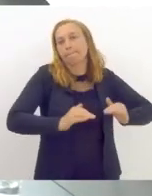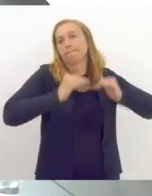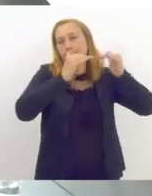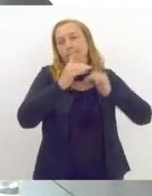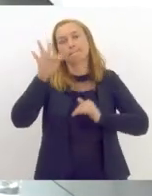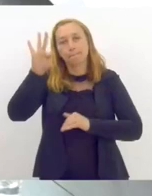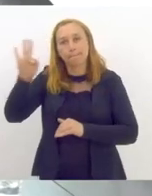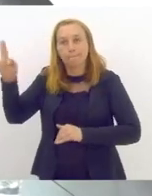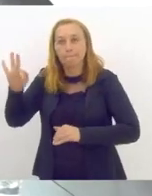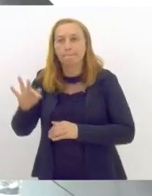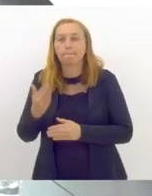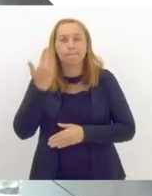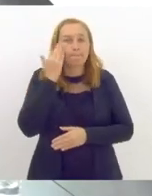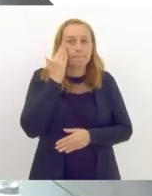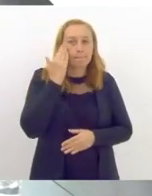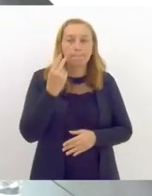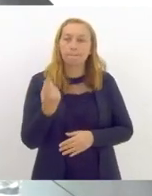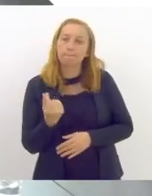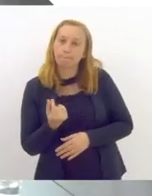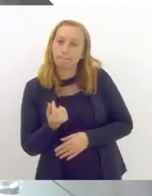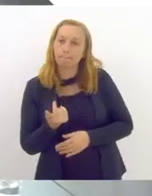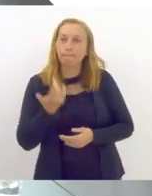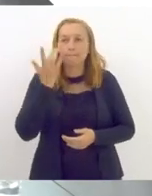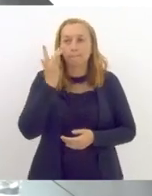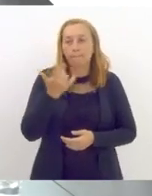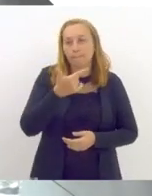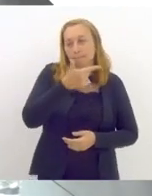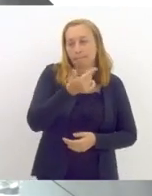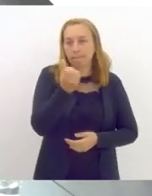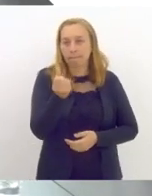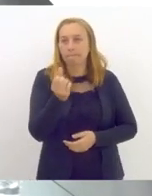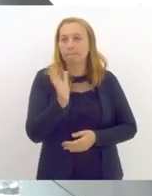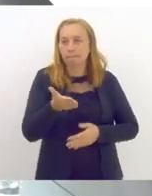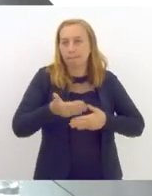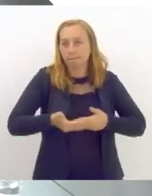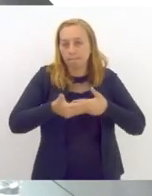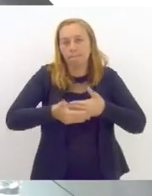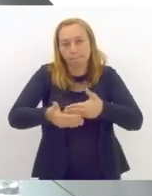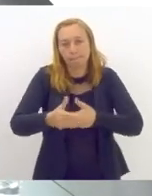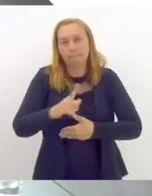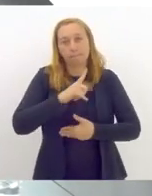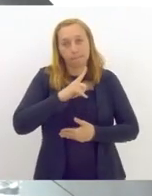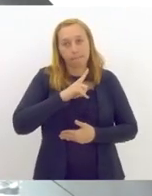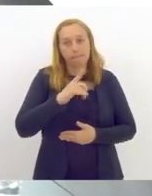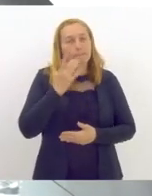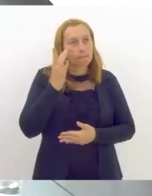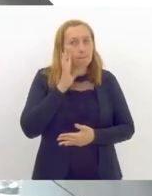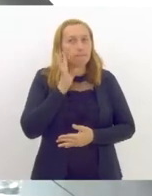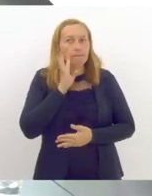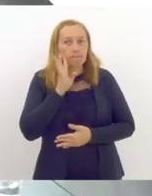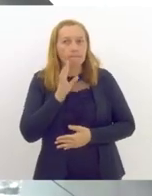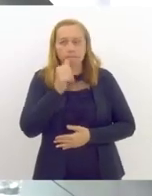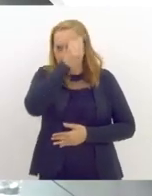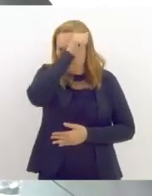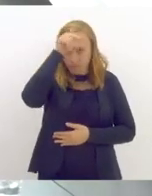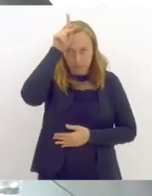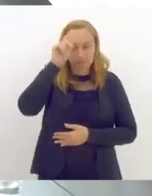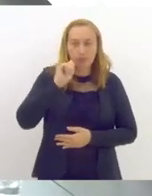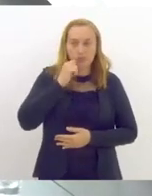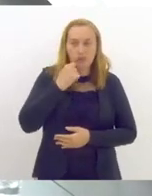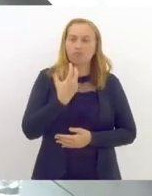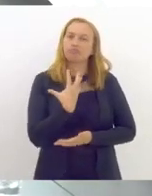a questão do entendimento do valor eu acho que 26 já teve um avanço achei que foi bacana a Prefeitura do Rio de Janeiro